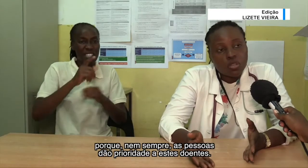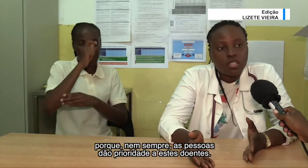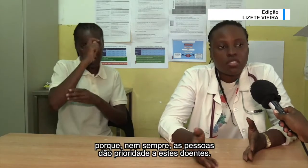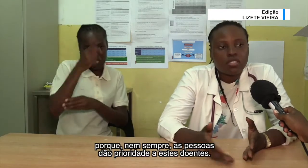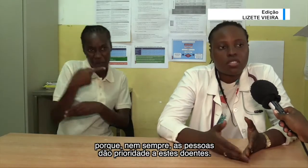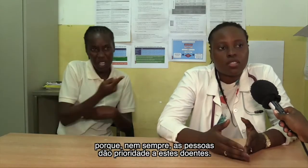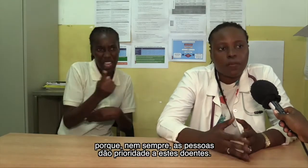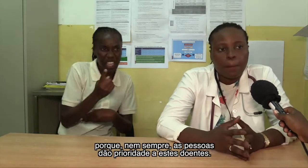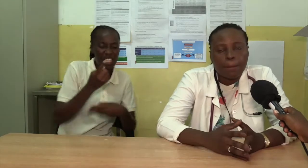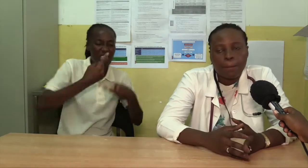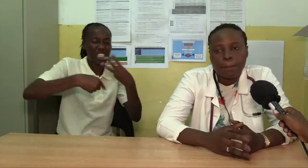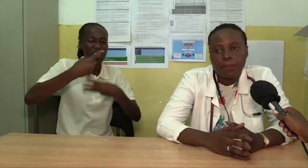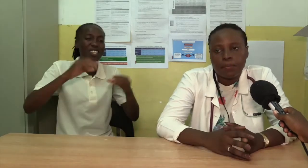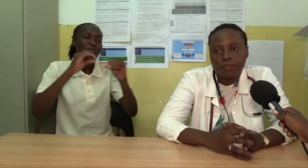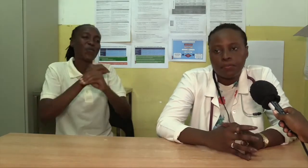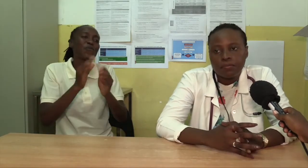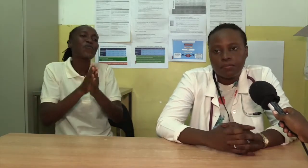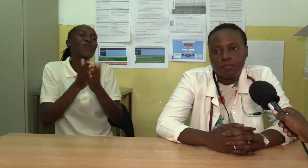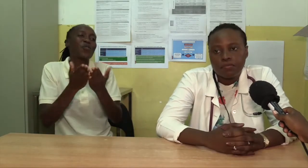esses doentes.